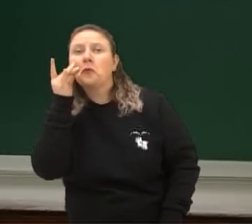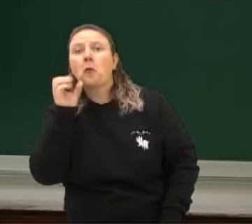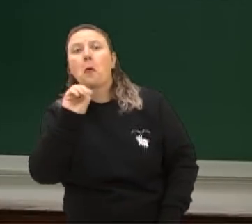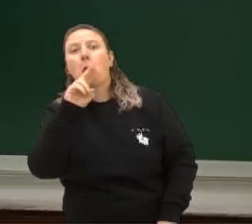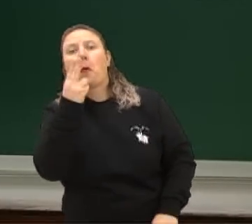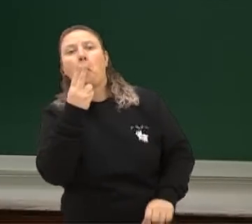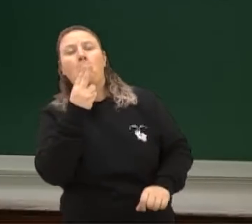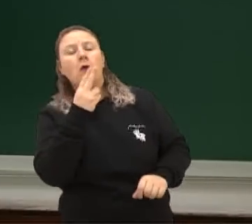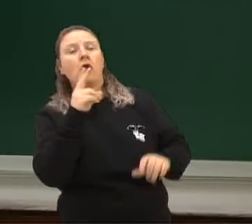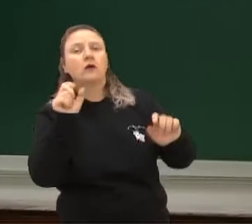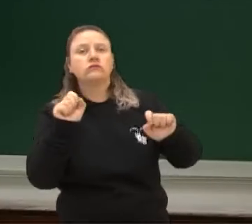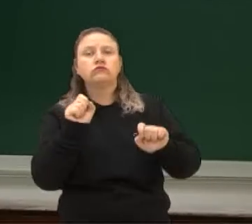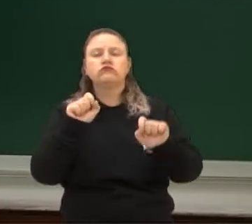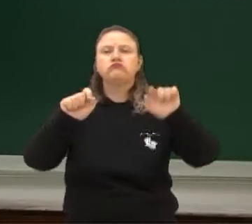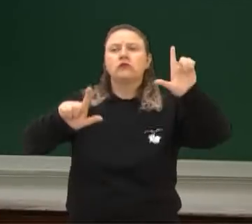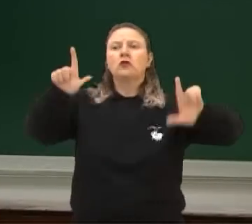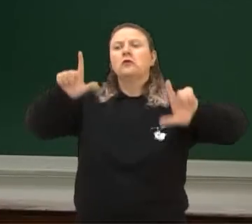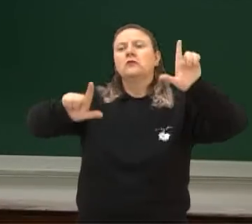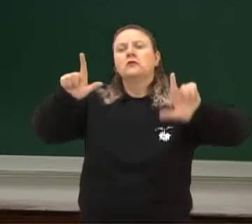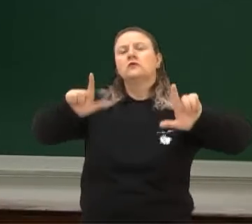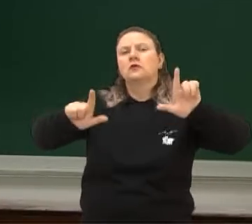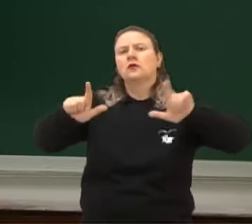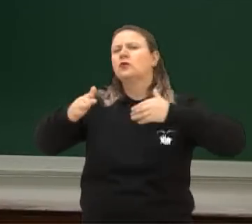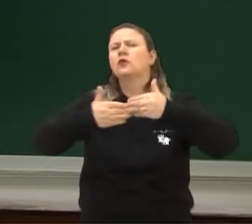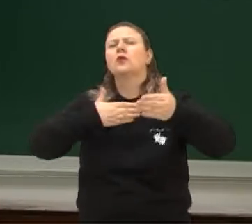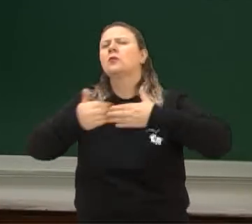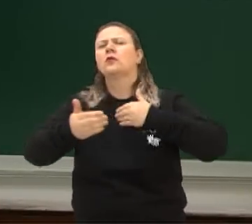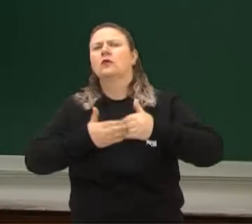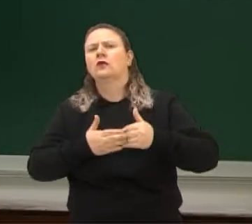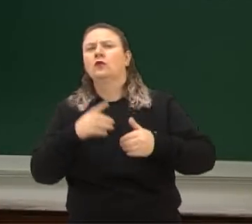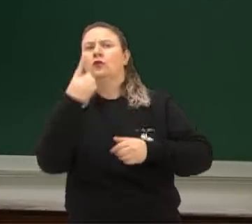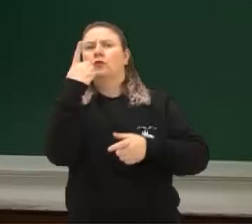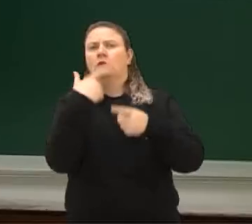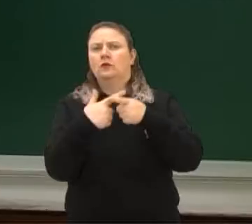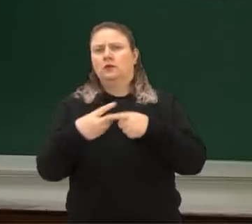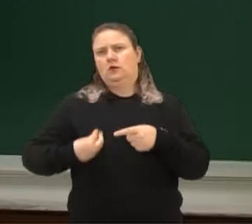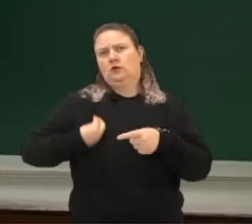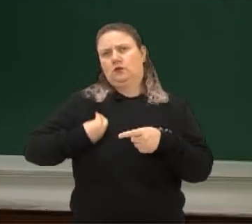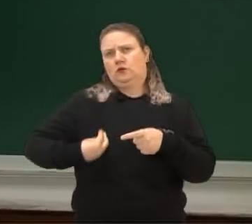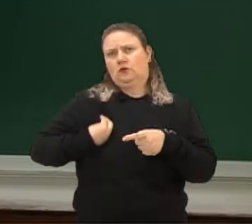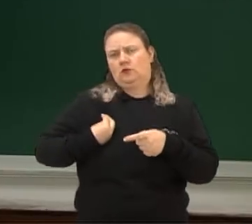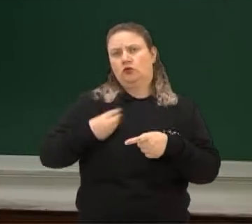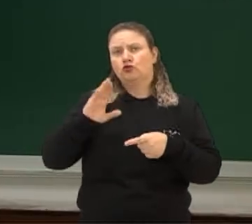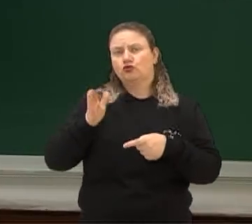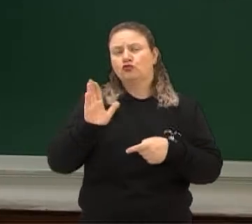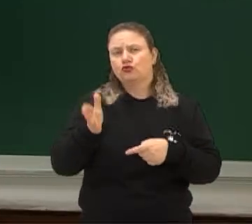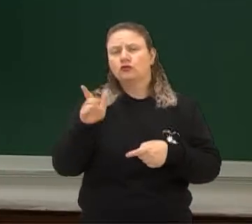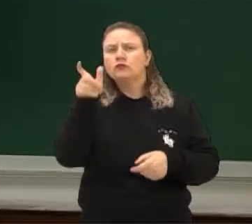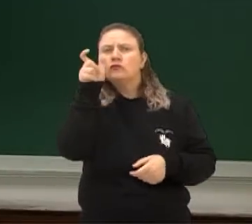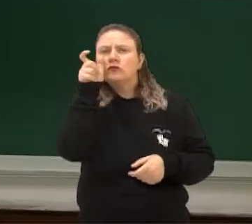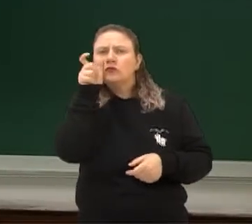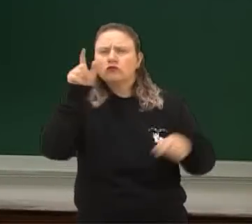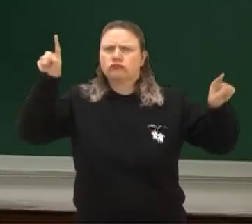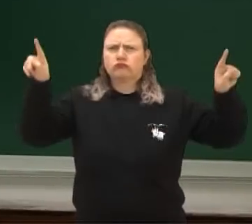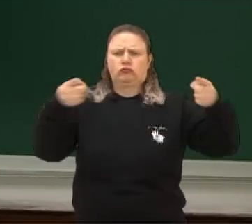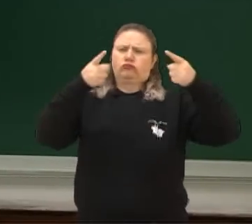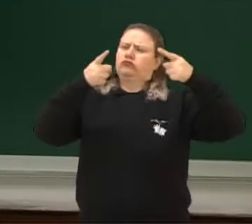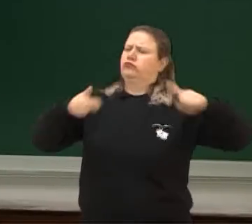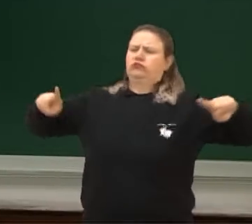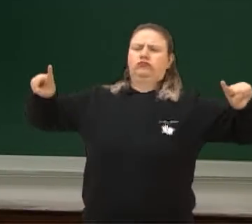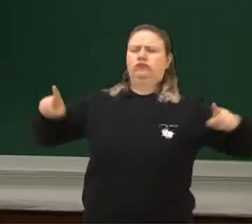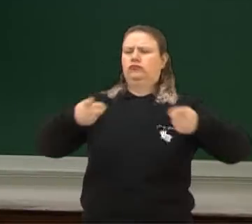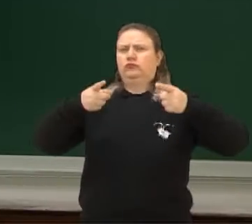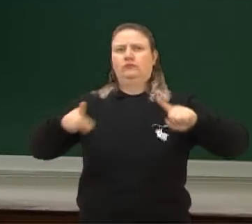já assistiu pela televisão, não importa. Eu quero saber se você alguma vez na vida já assistiu um concerto de